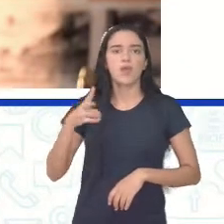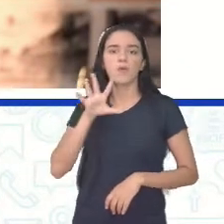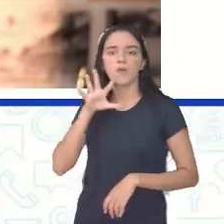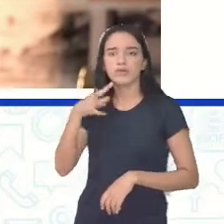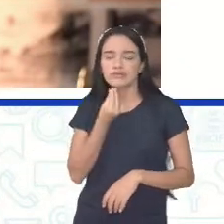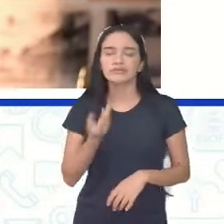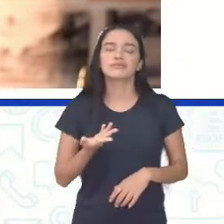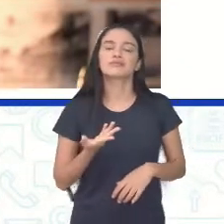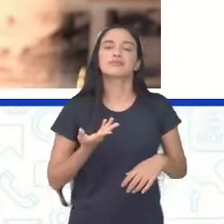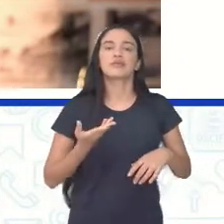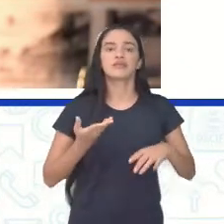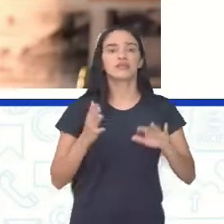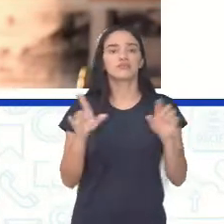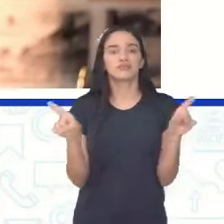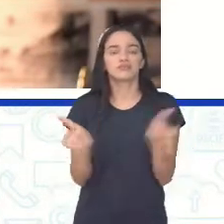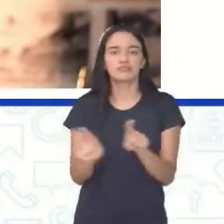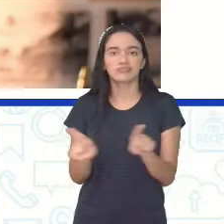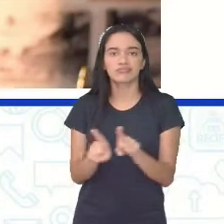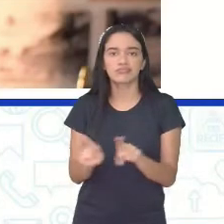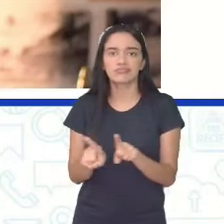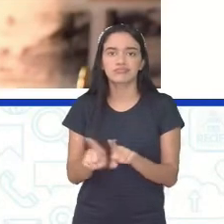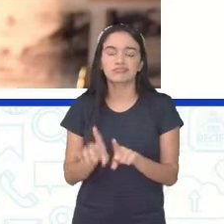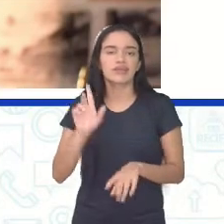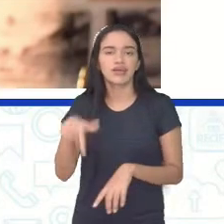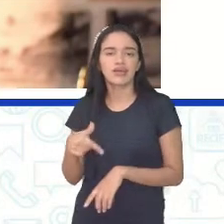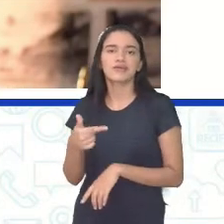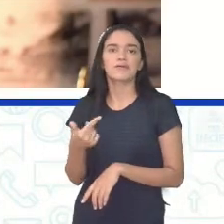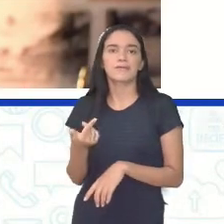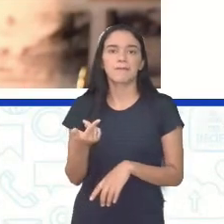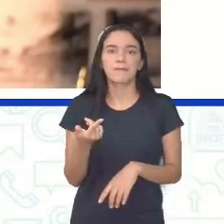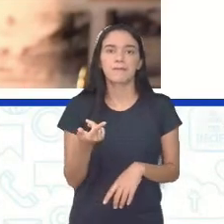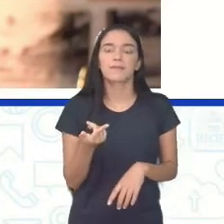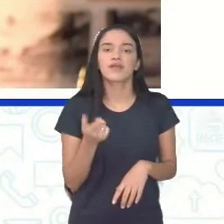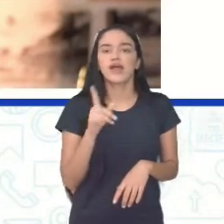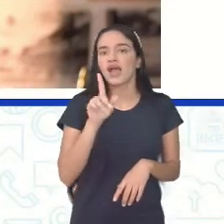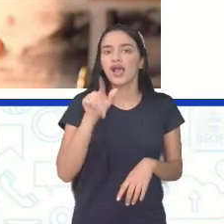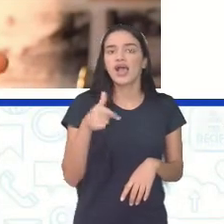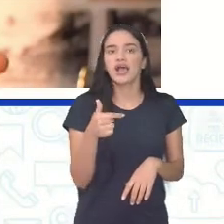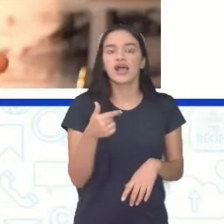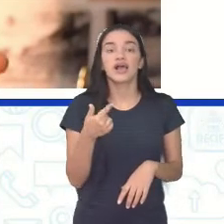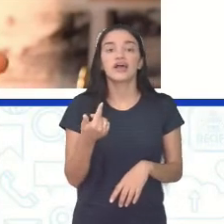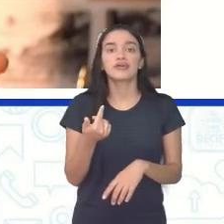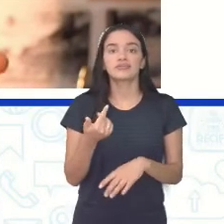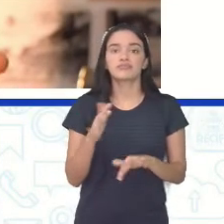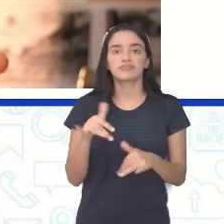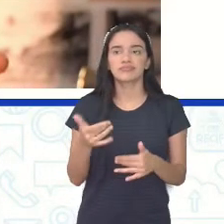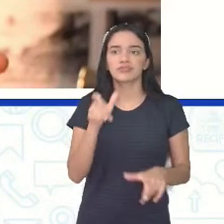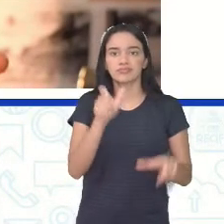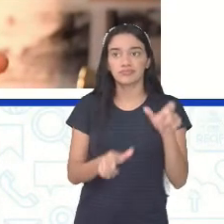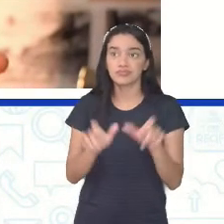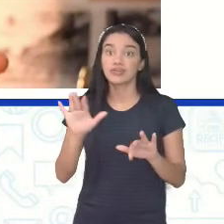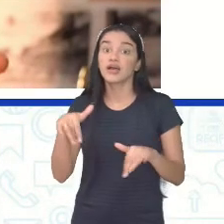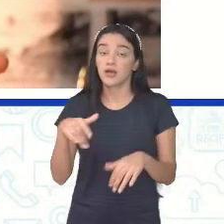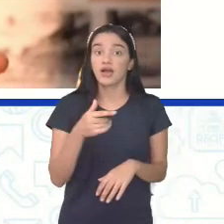natural o retrato é. Então, esse fato era vinculado à pintura, principalmente, pois as habilidades